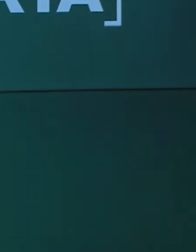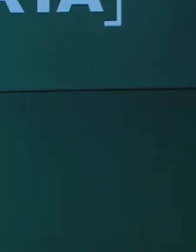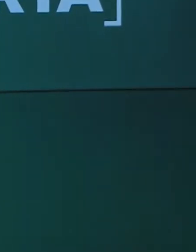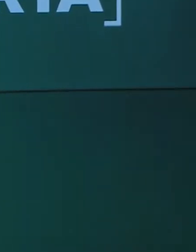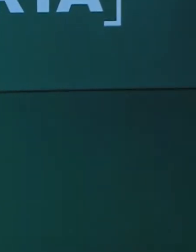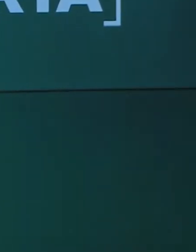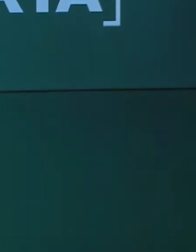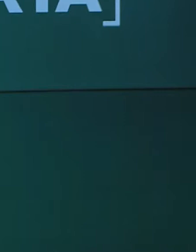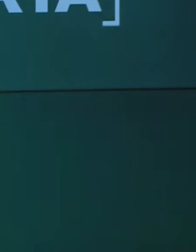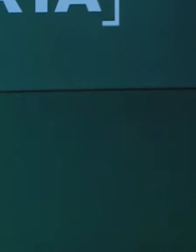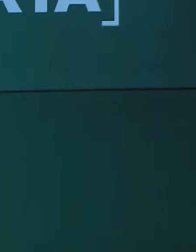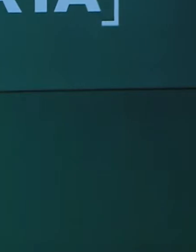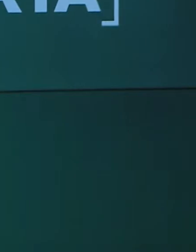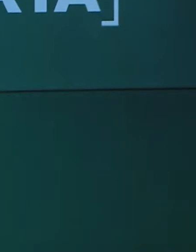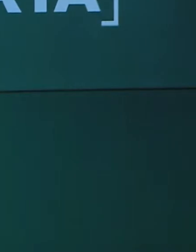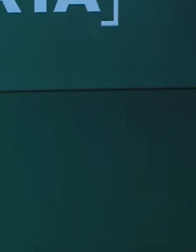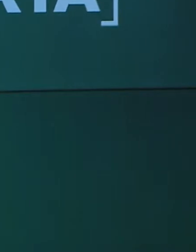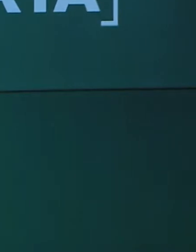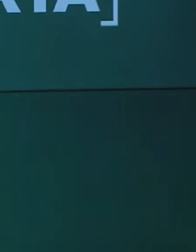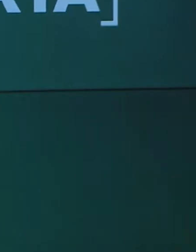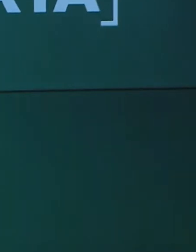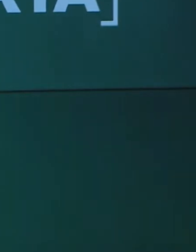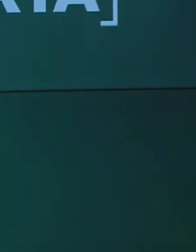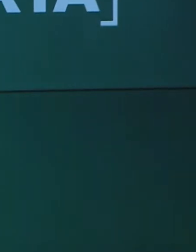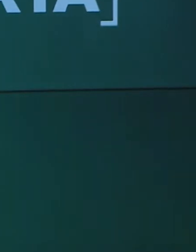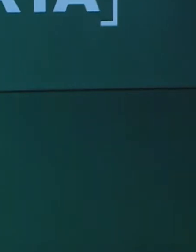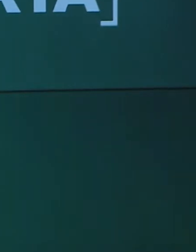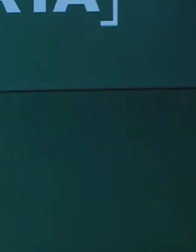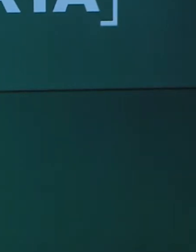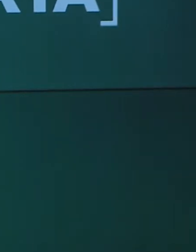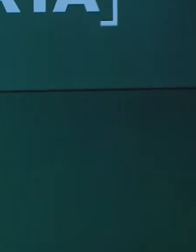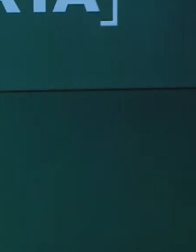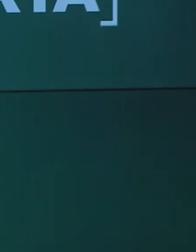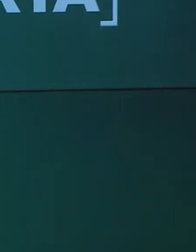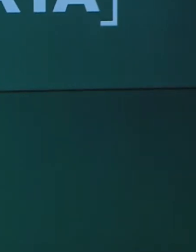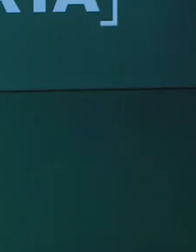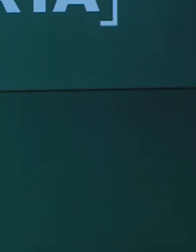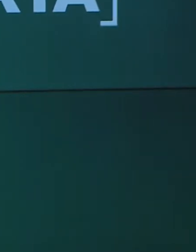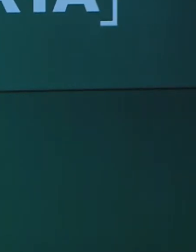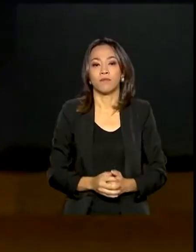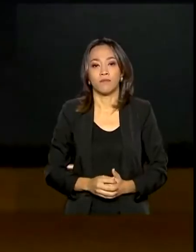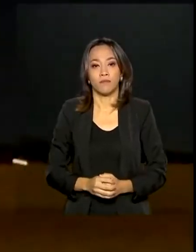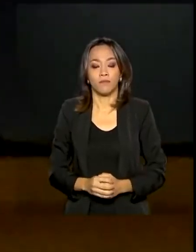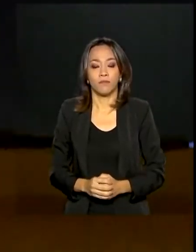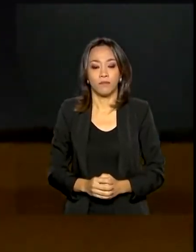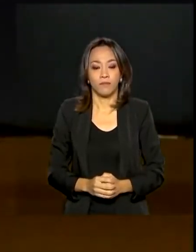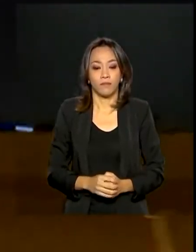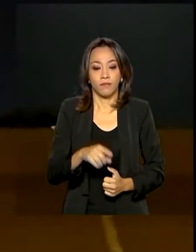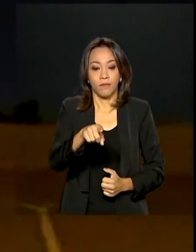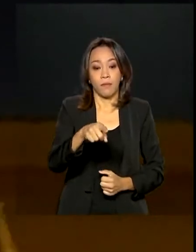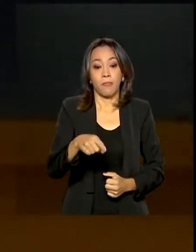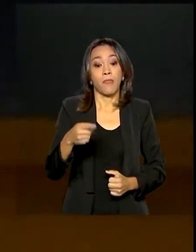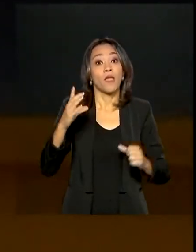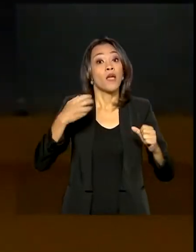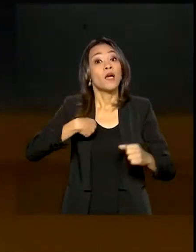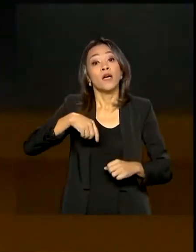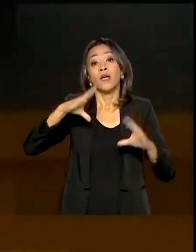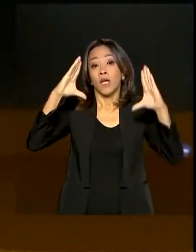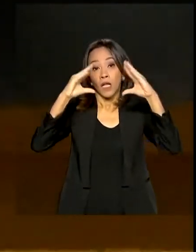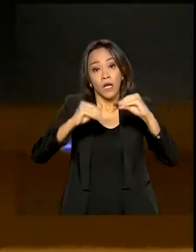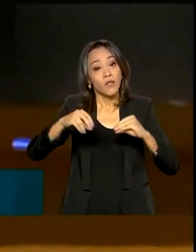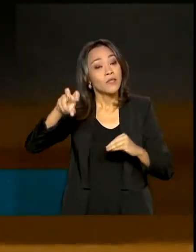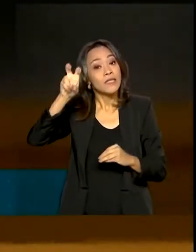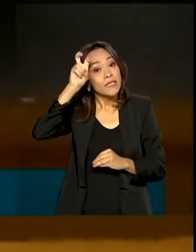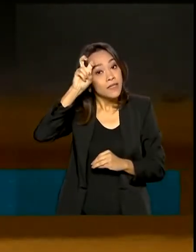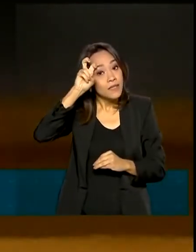semana, o país recebeu mais de 2 milhões de doses da vacina contra a Covid-19. Na noite desta quinta-feira, o